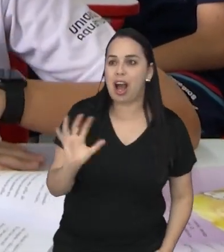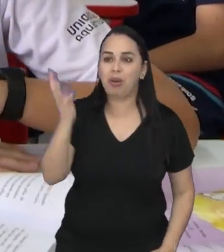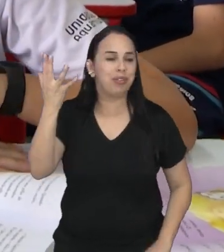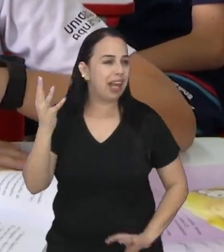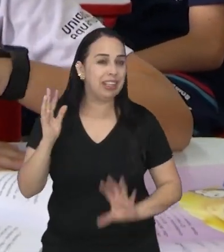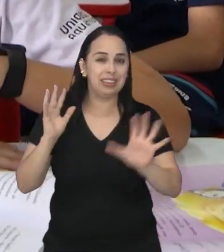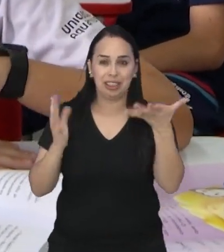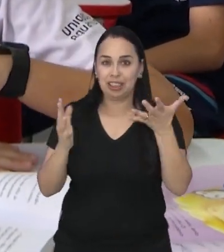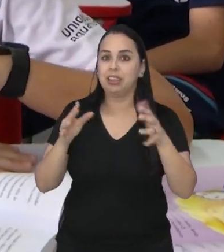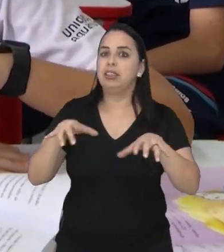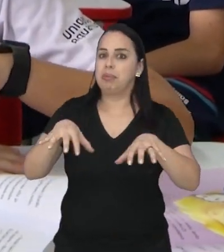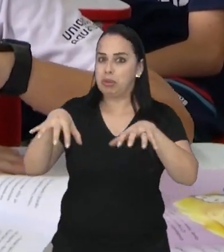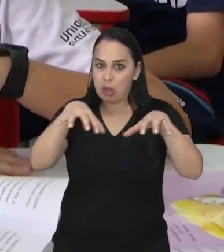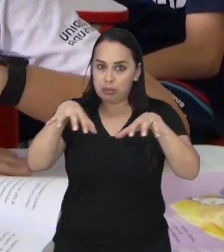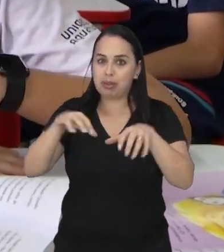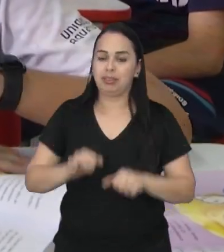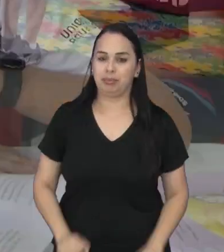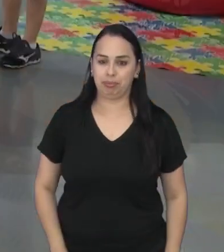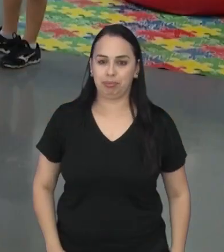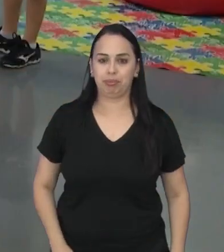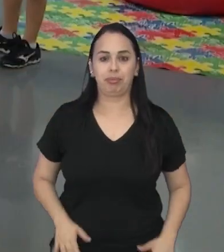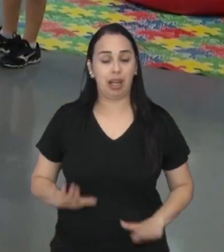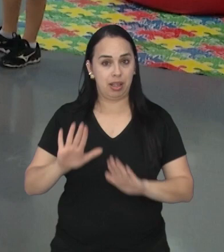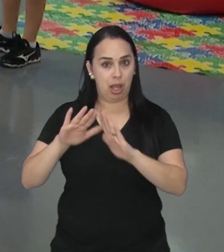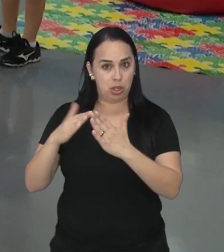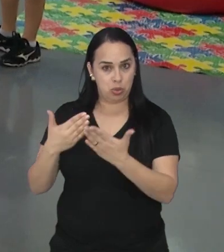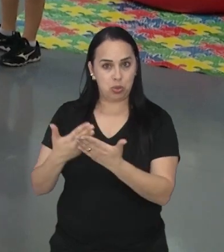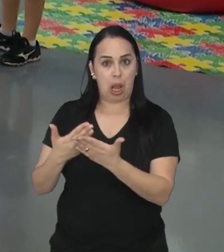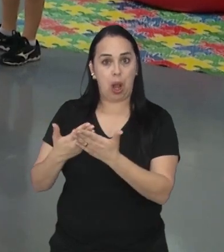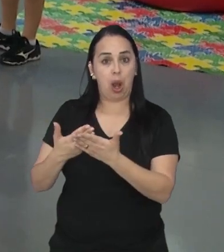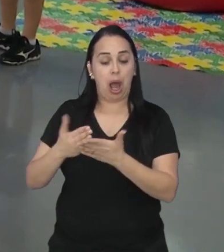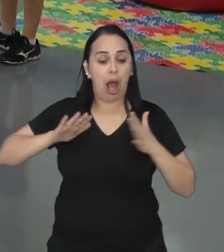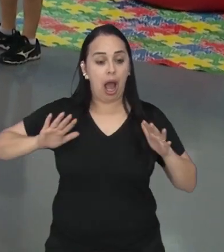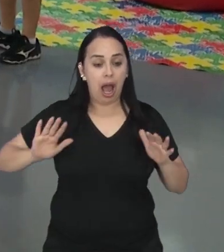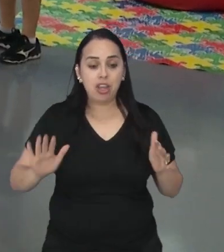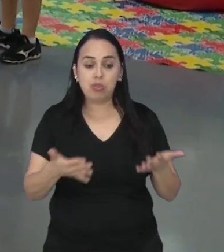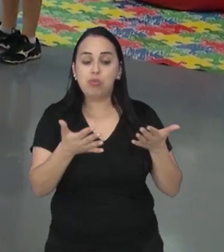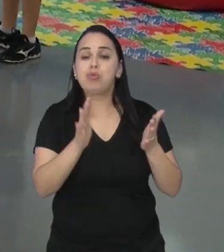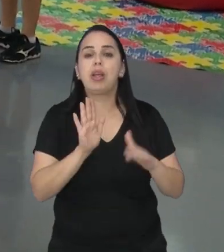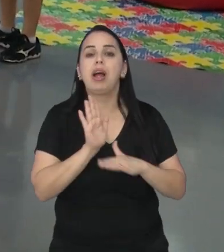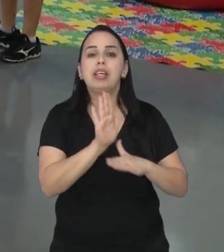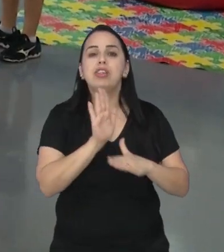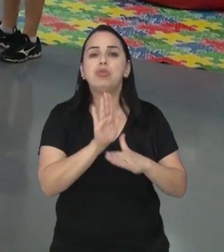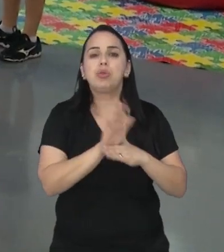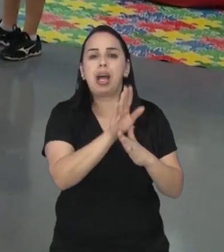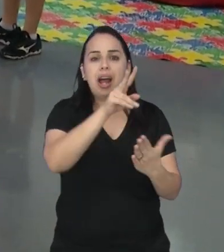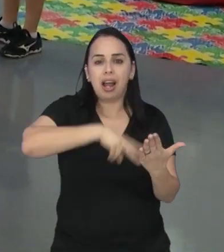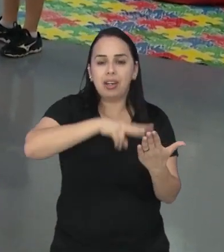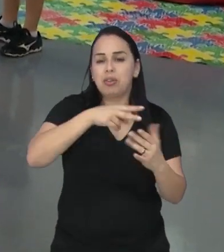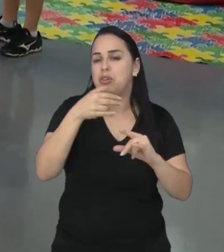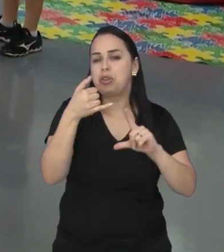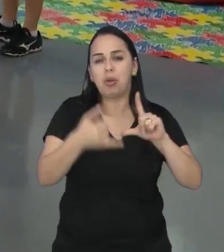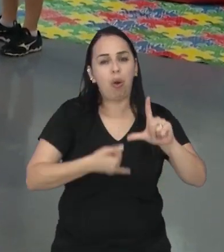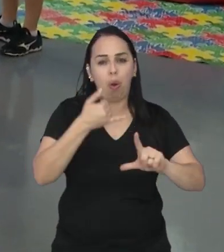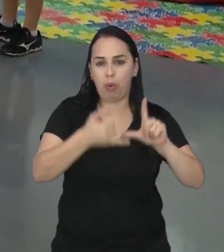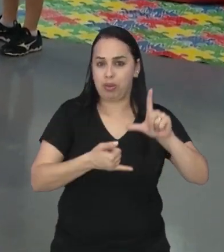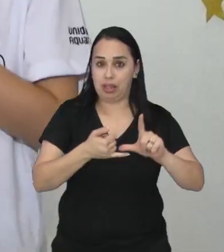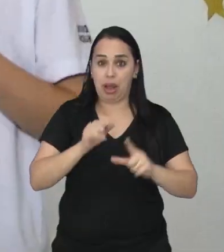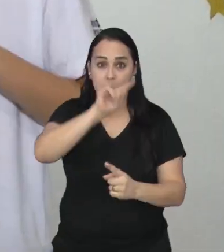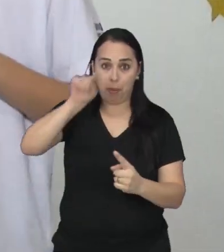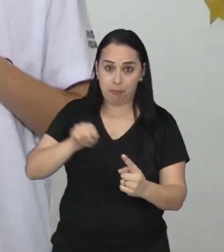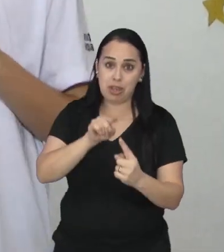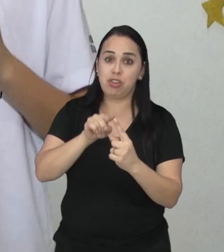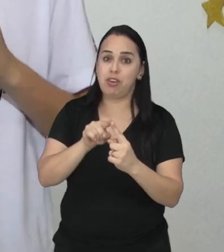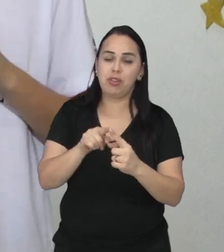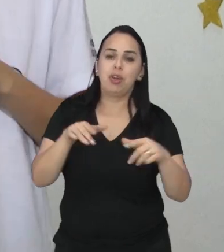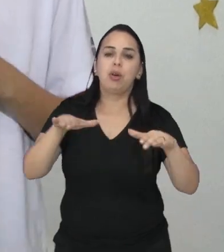ler aventuras, suspense e terror. E a escola ainda estimula a leitura nas crianças de maneira lúdica.